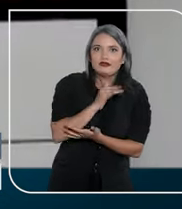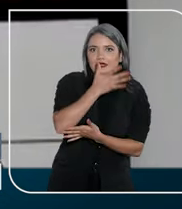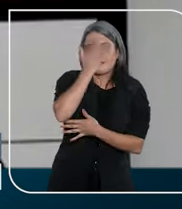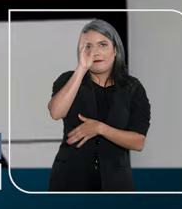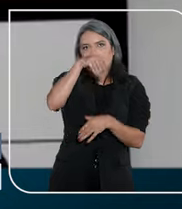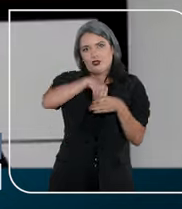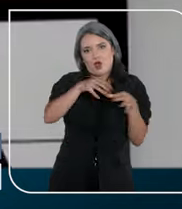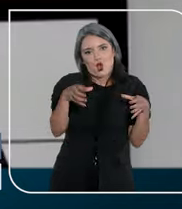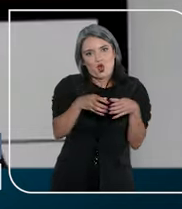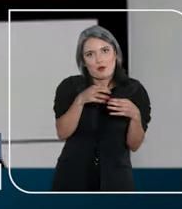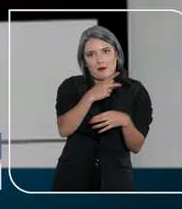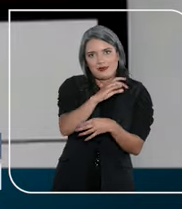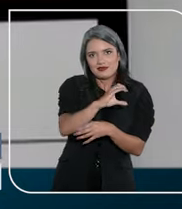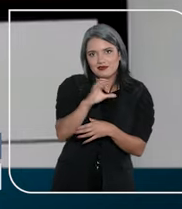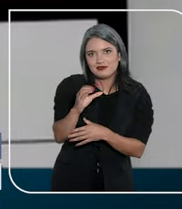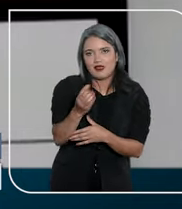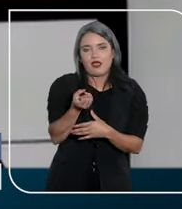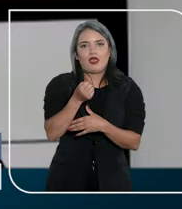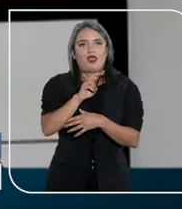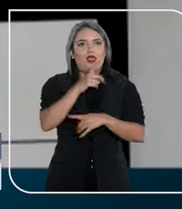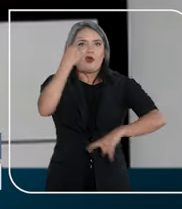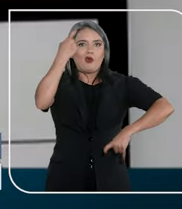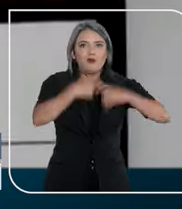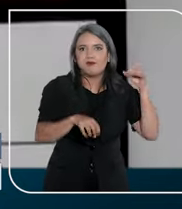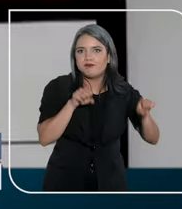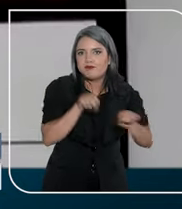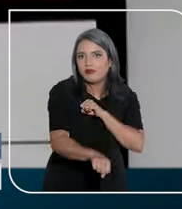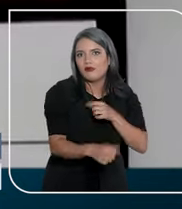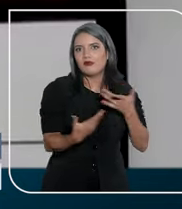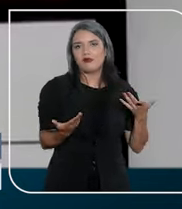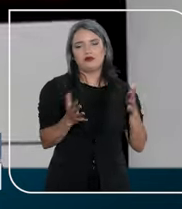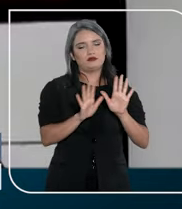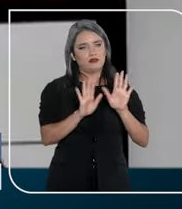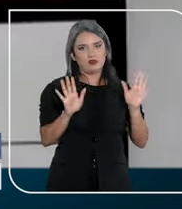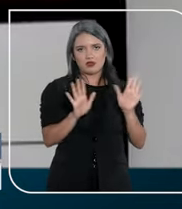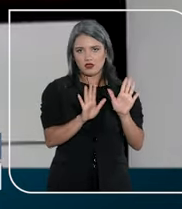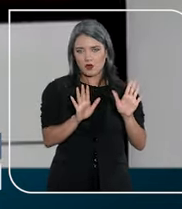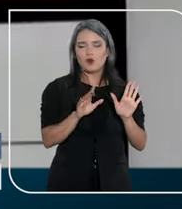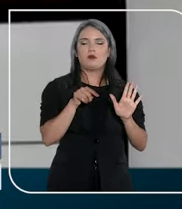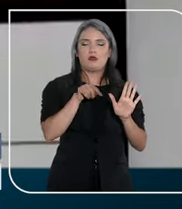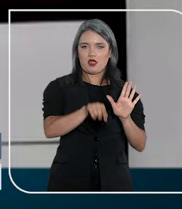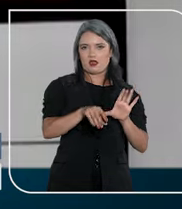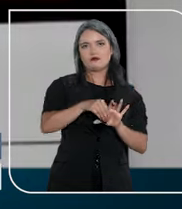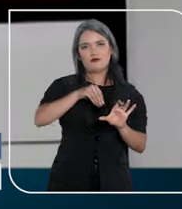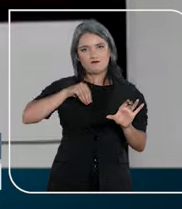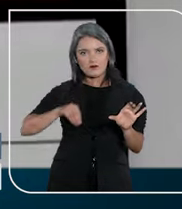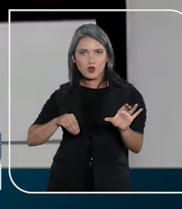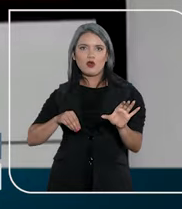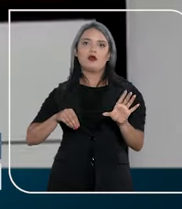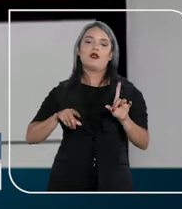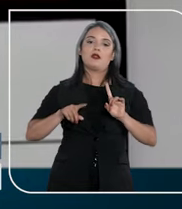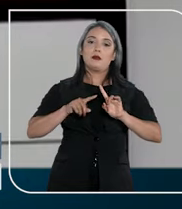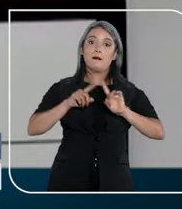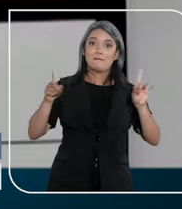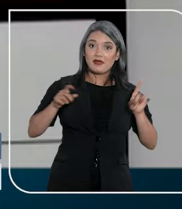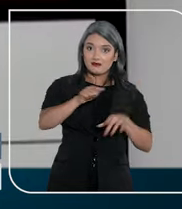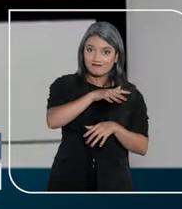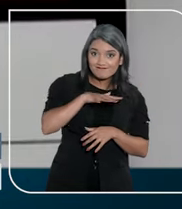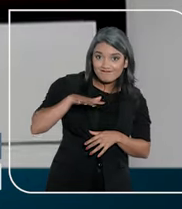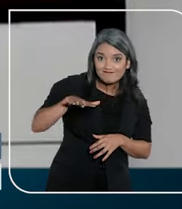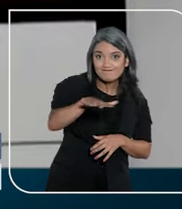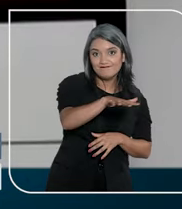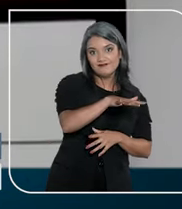PCC, ou estupro de vulnerável, alguma coisa como o professor Fábio comentou. Então, essas exceções são comportadas pela